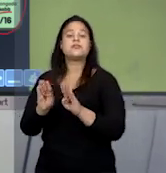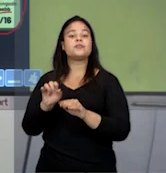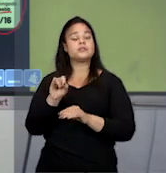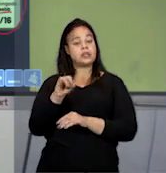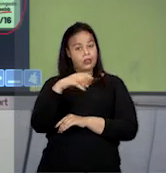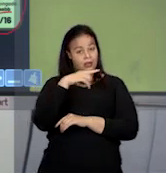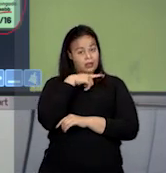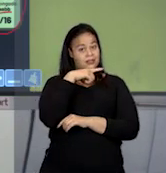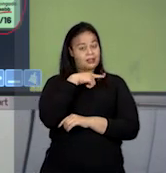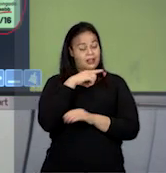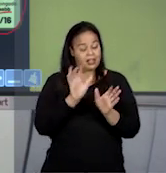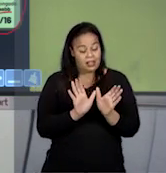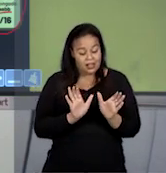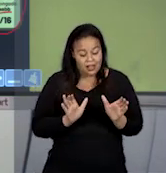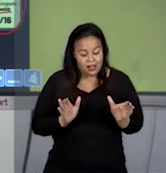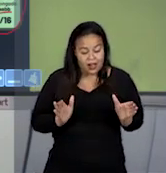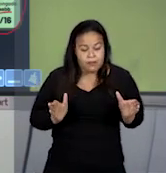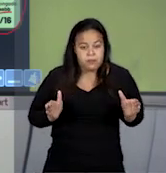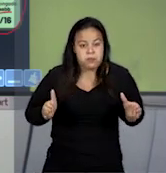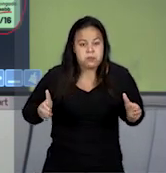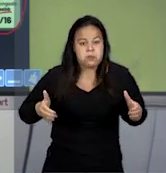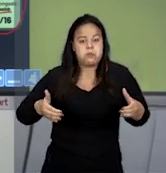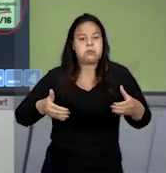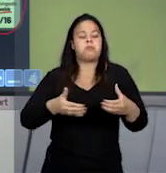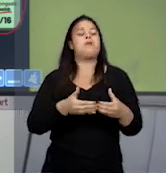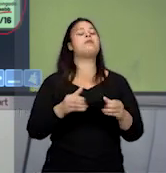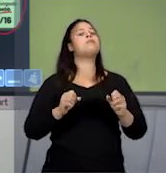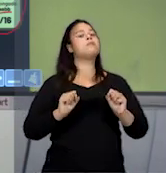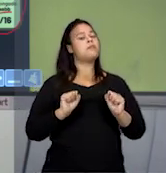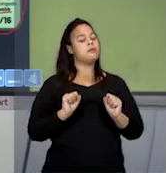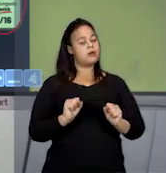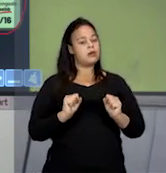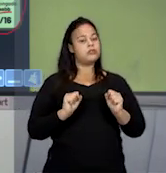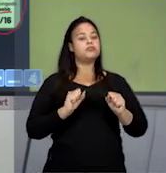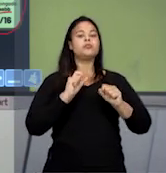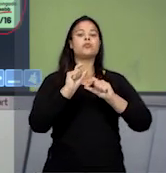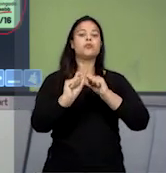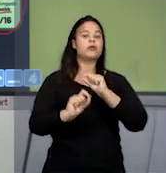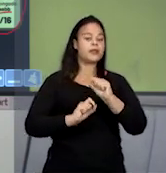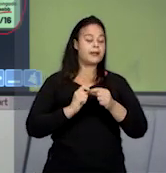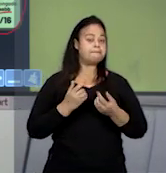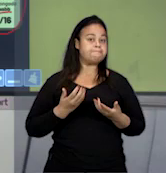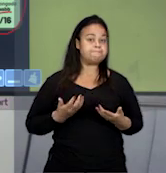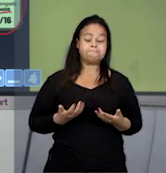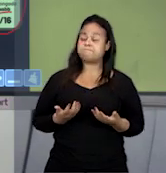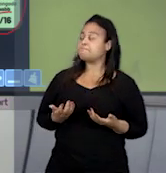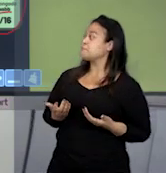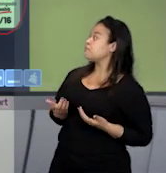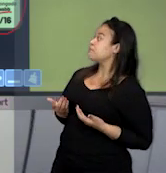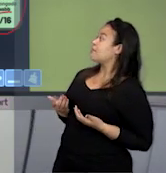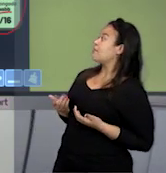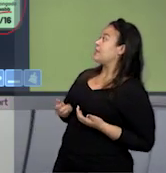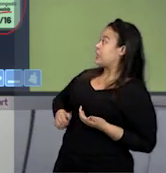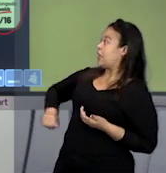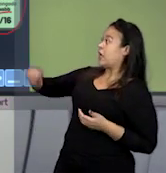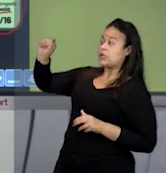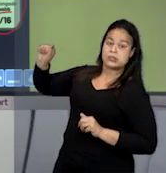forma esférica, eu posso ter ou azão,